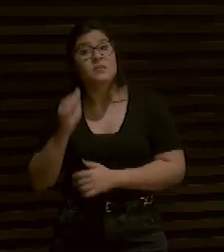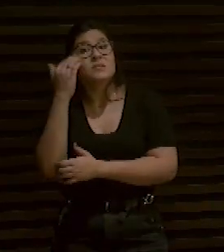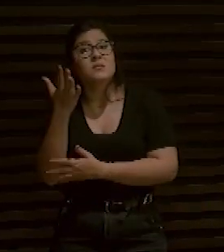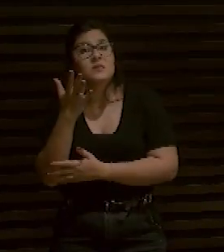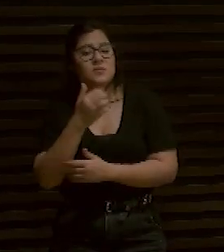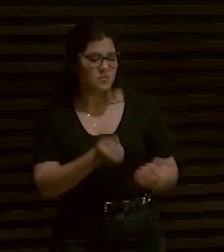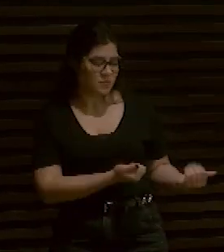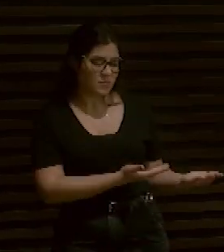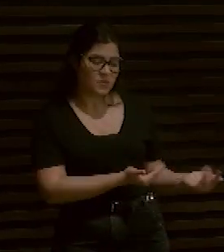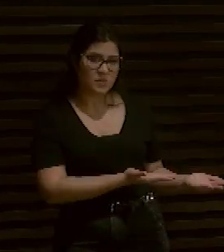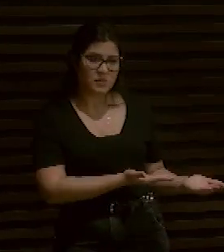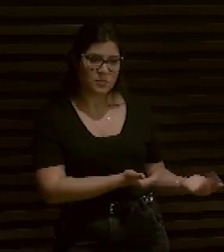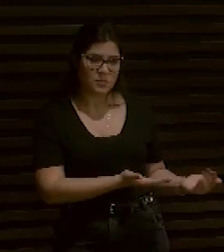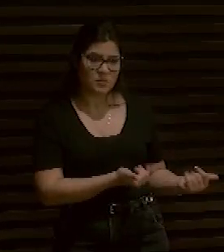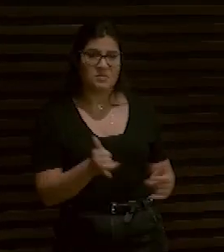presença do Senhor com tristeza.